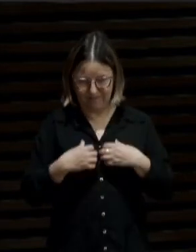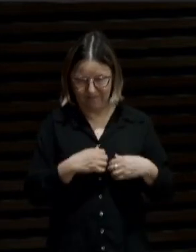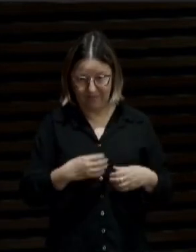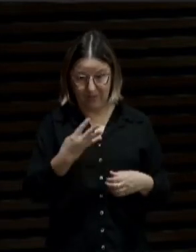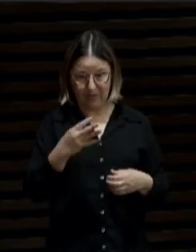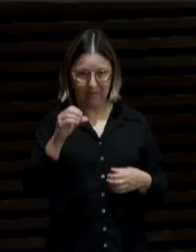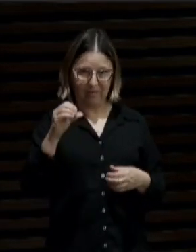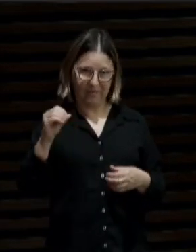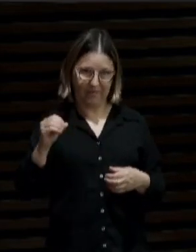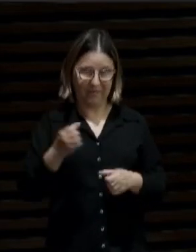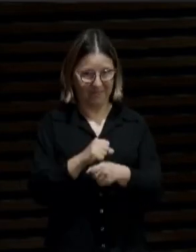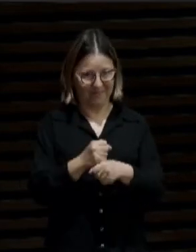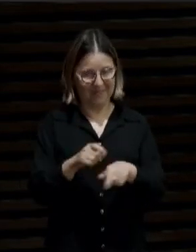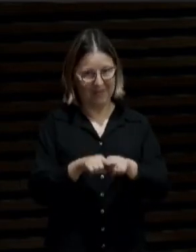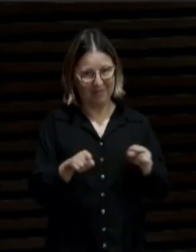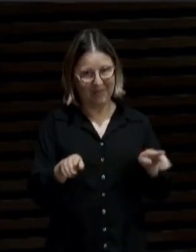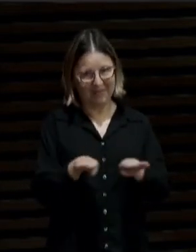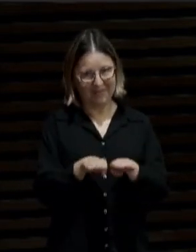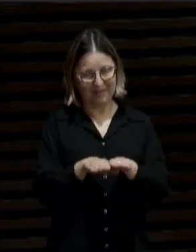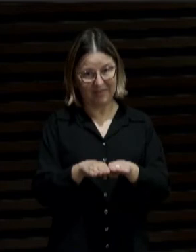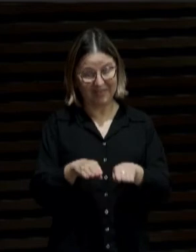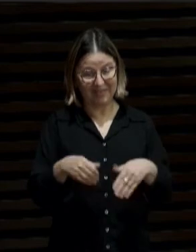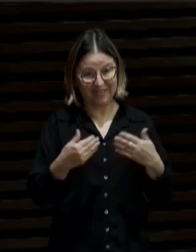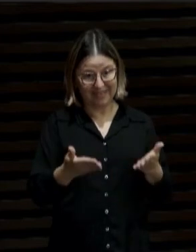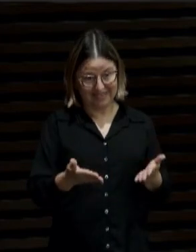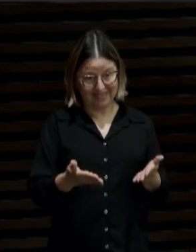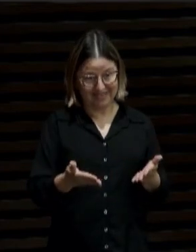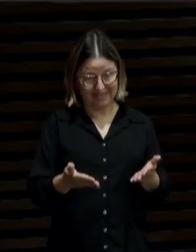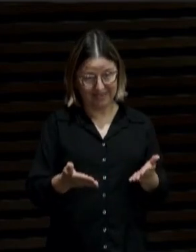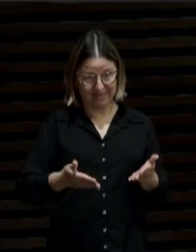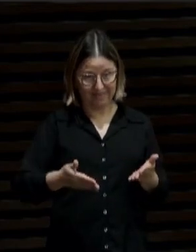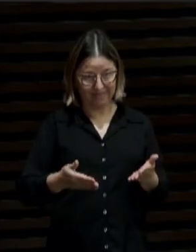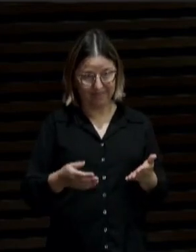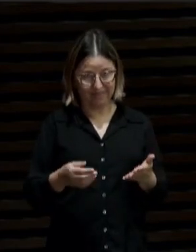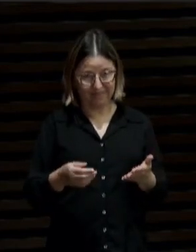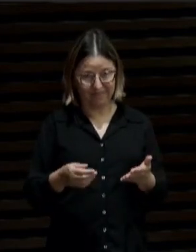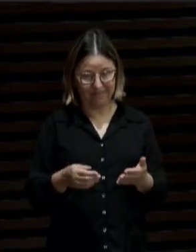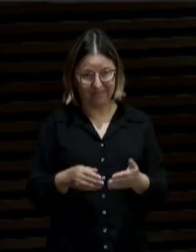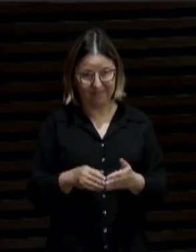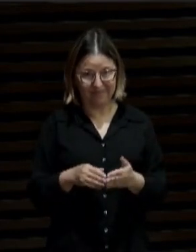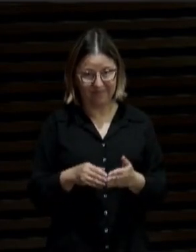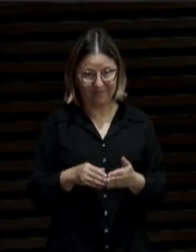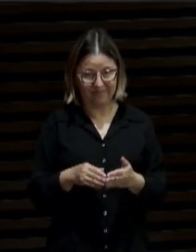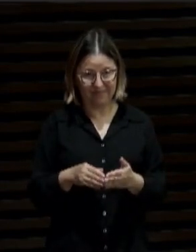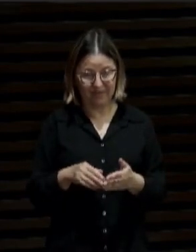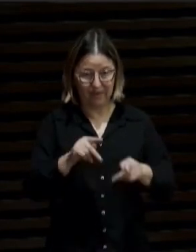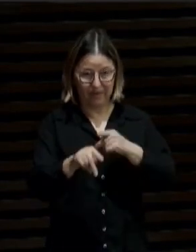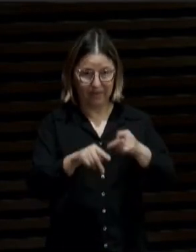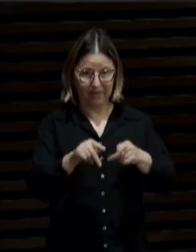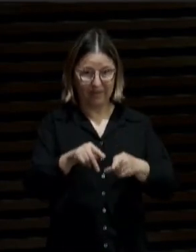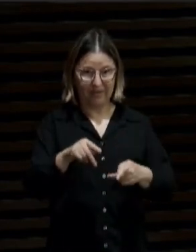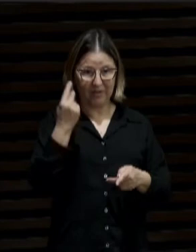anos. Mas também eu julgarei a gente a que tem de sujeitar-se, e depois sairão com